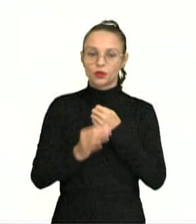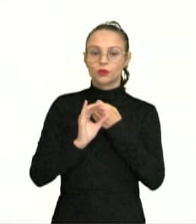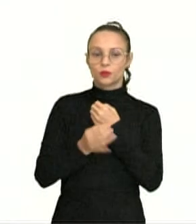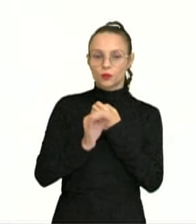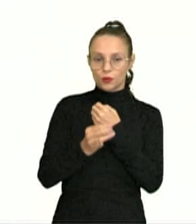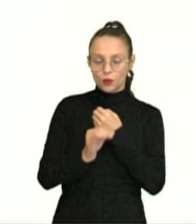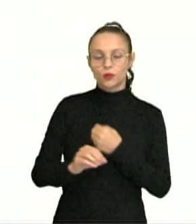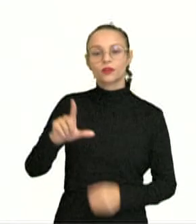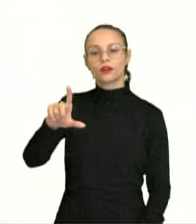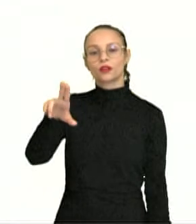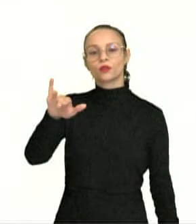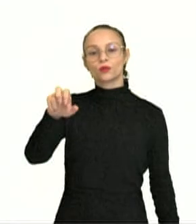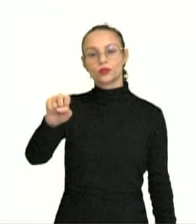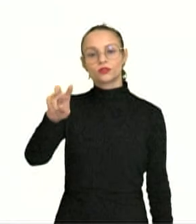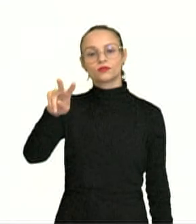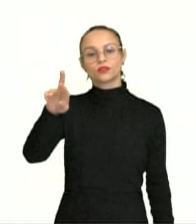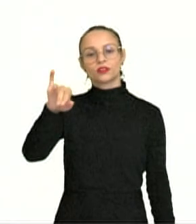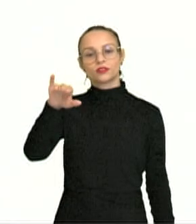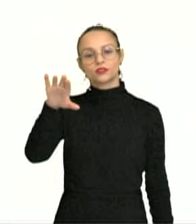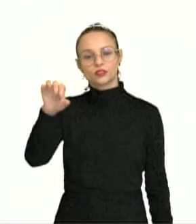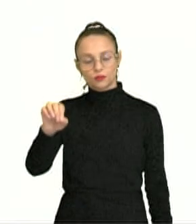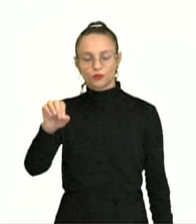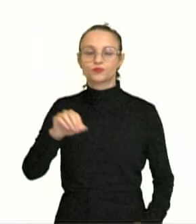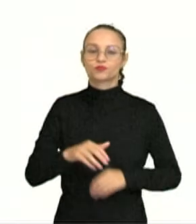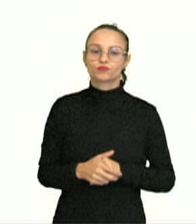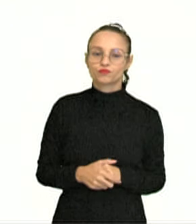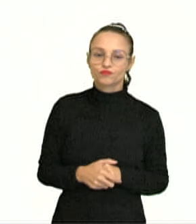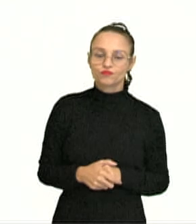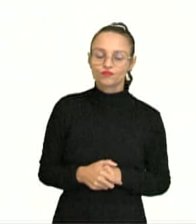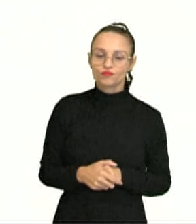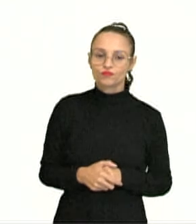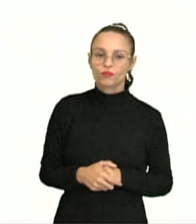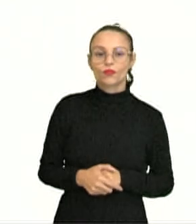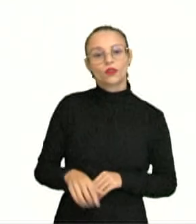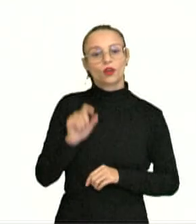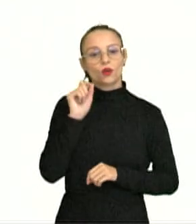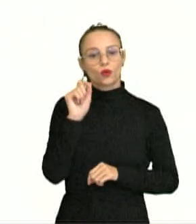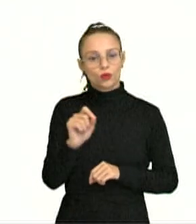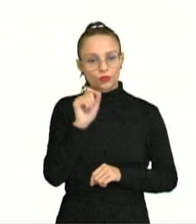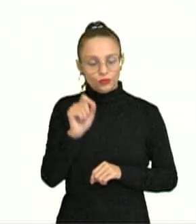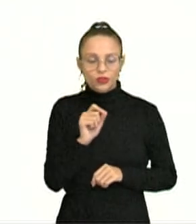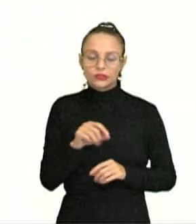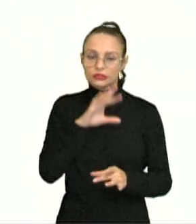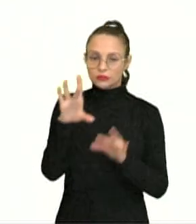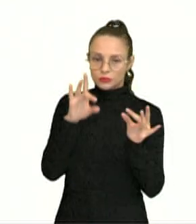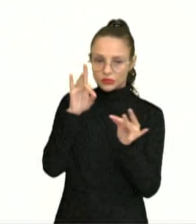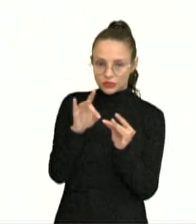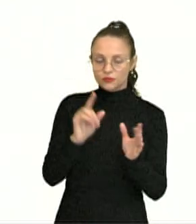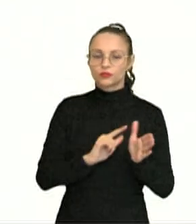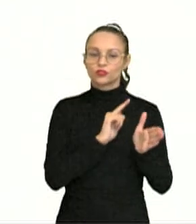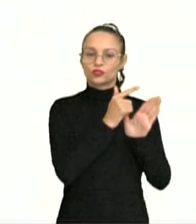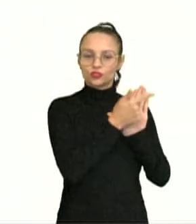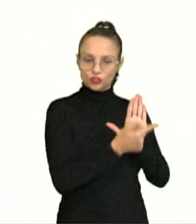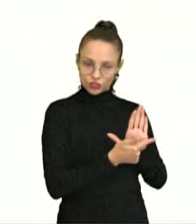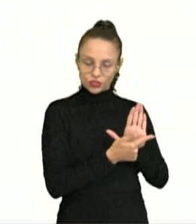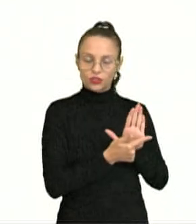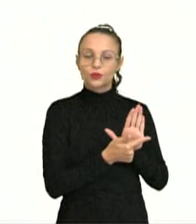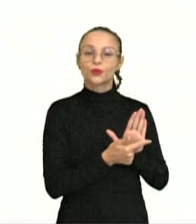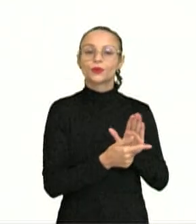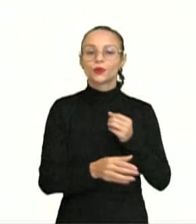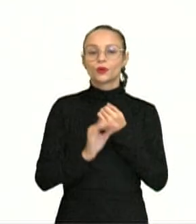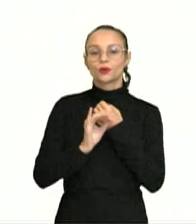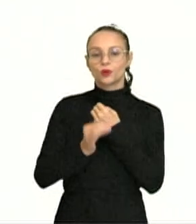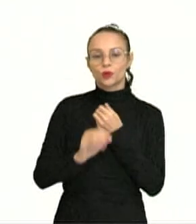crônica de Luiz Fernando Veríssimo, chamada Defenestração. As particularidades do gênero crônica jornalística,